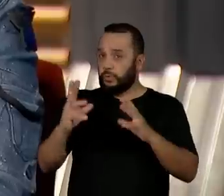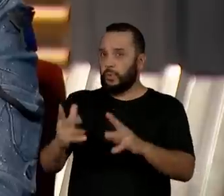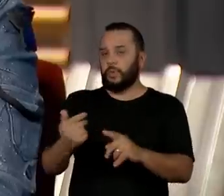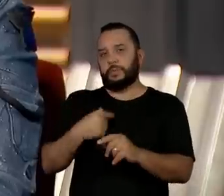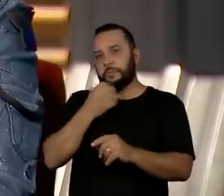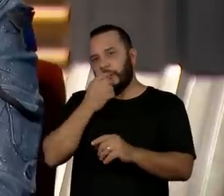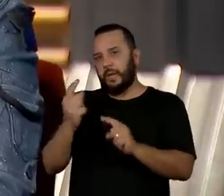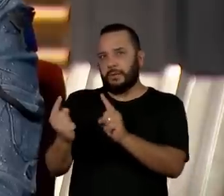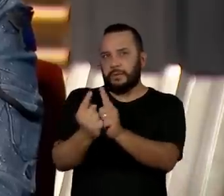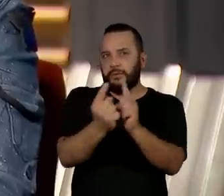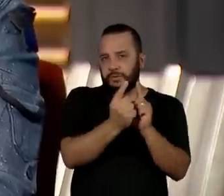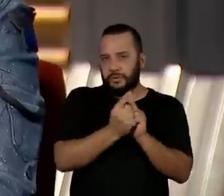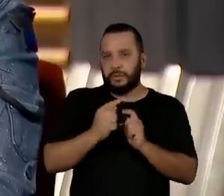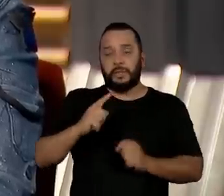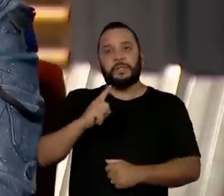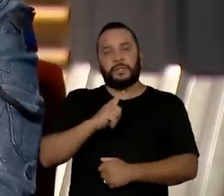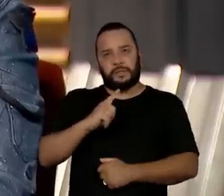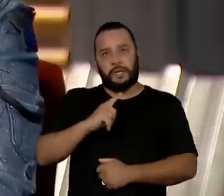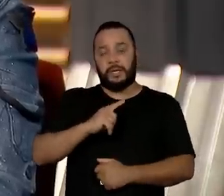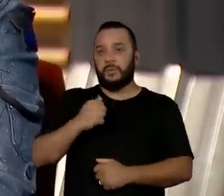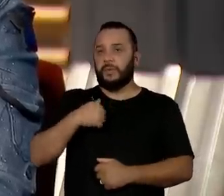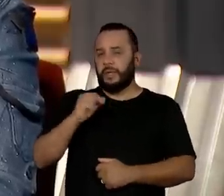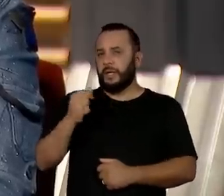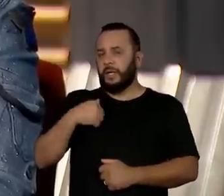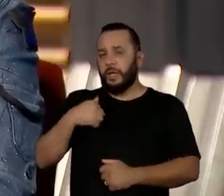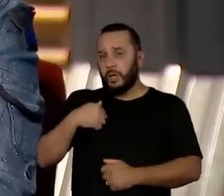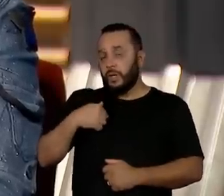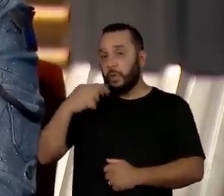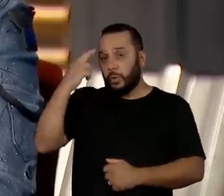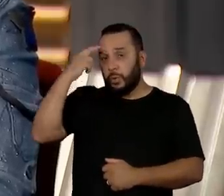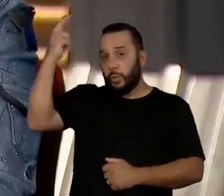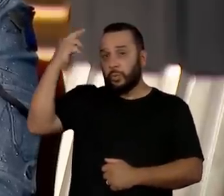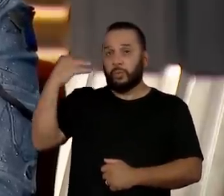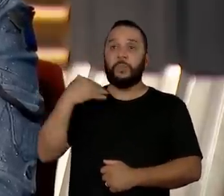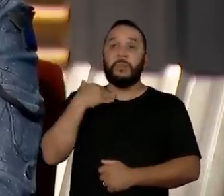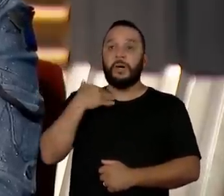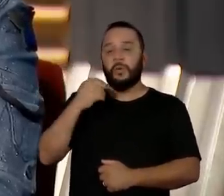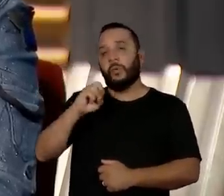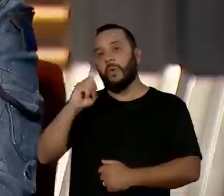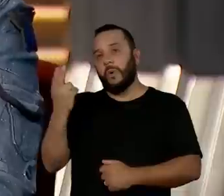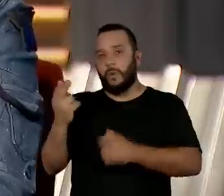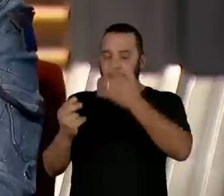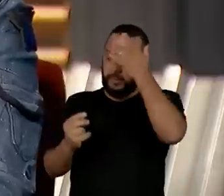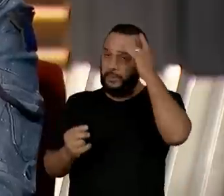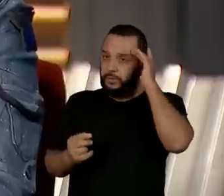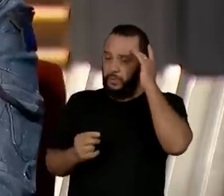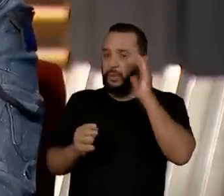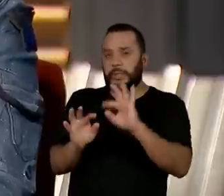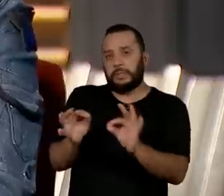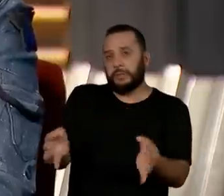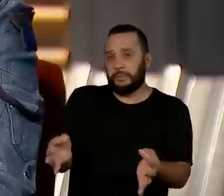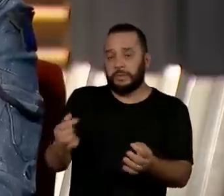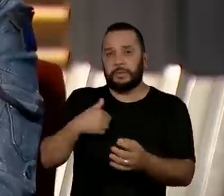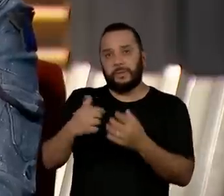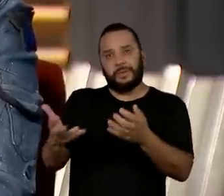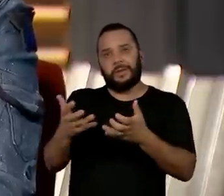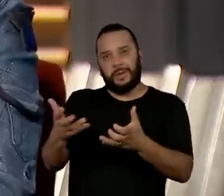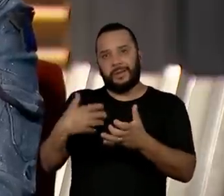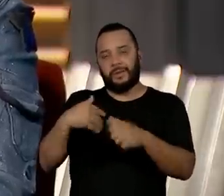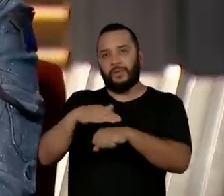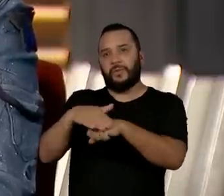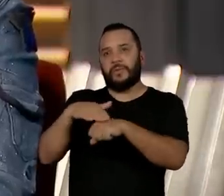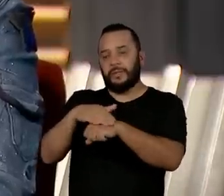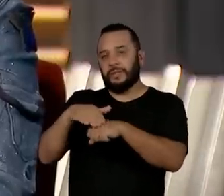recebidos desde o banqueiro ao bancário acho que é onde eu quero estar eu quero estar conversando